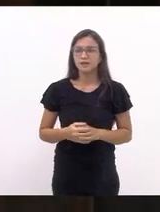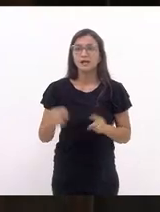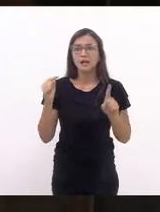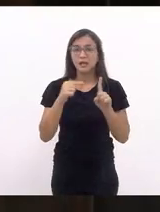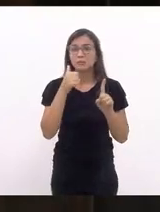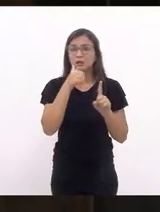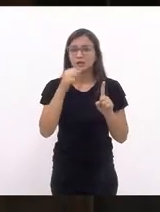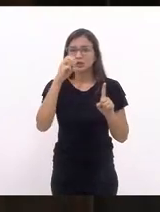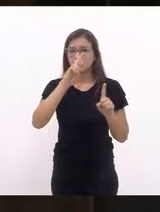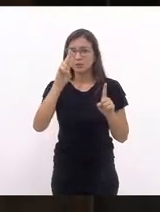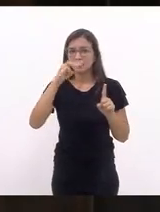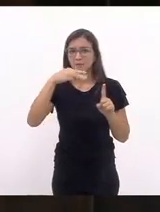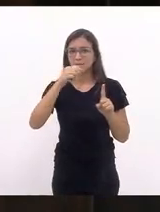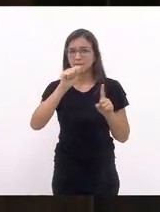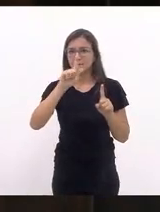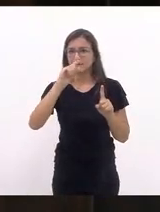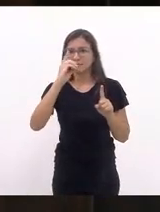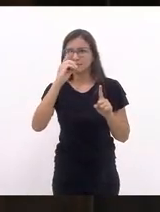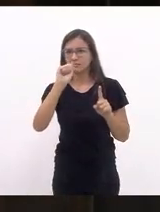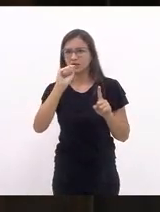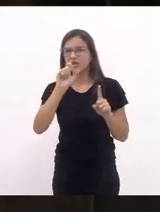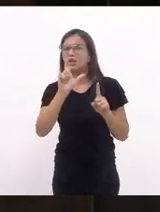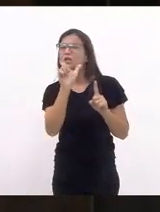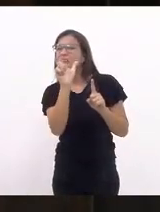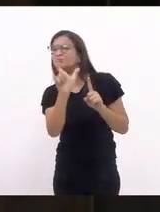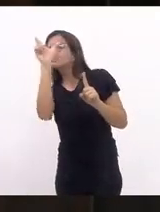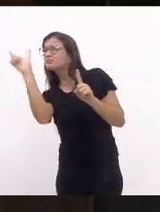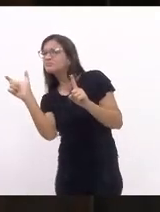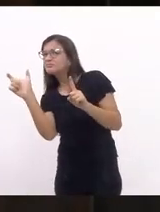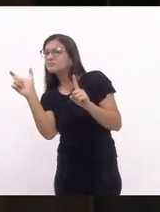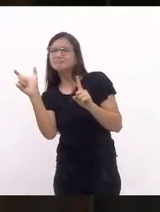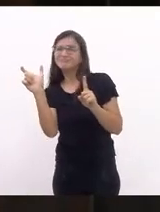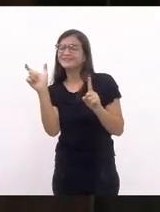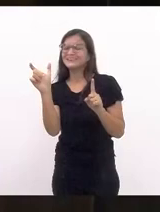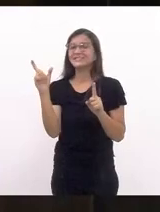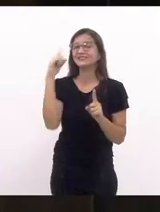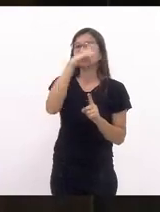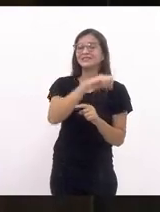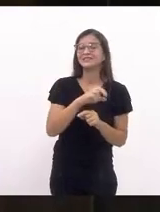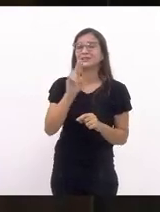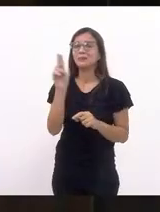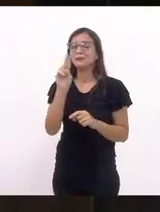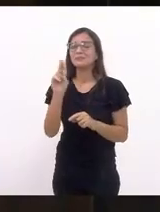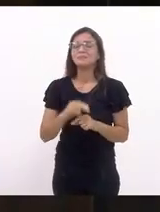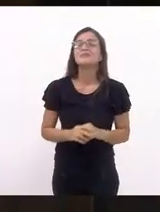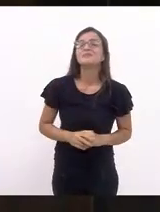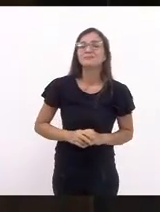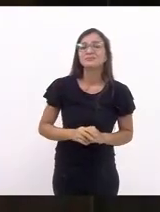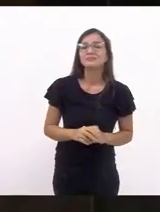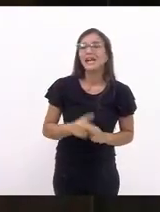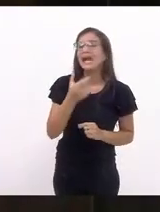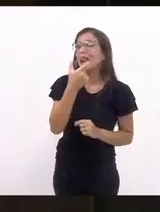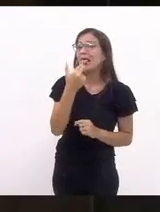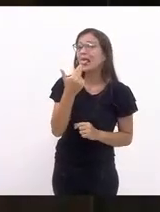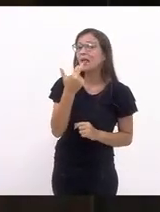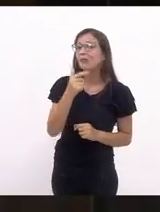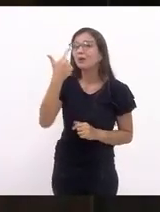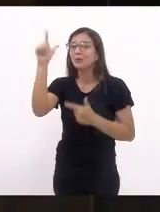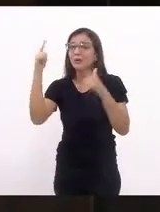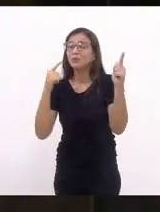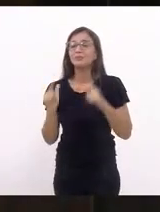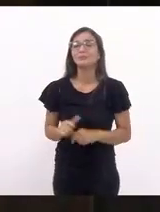sobrenome da Magda vamos lá como que é é sobre a diretora-geral da